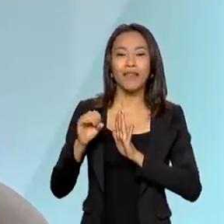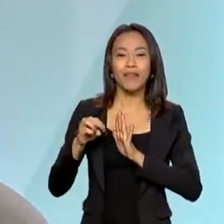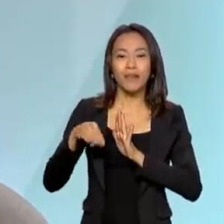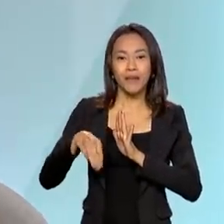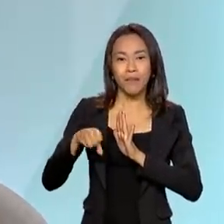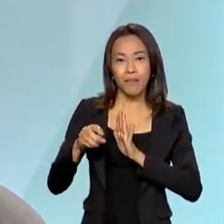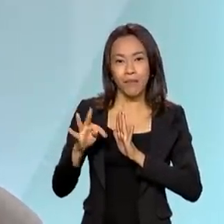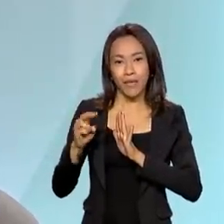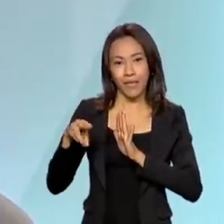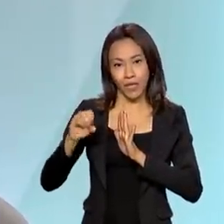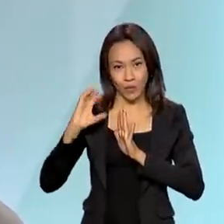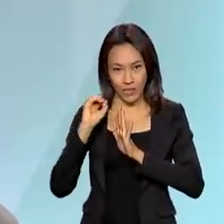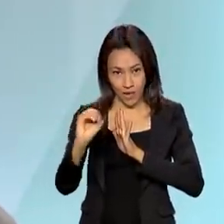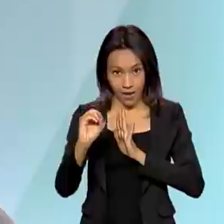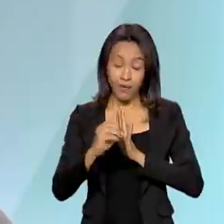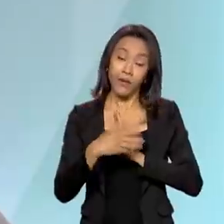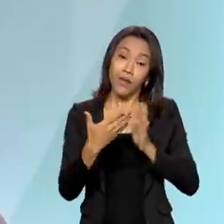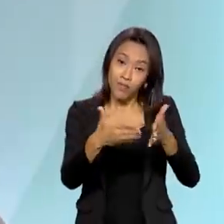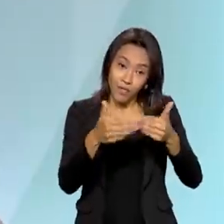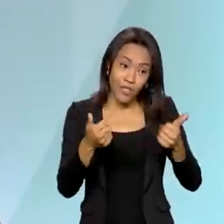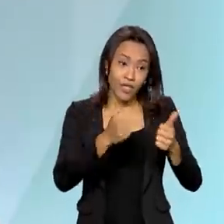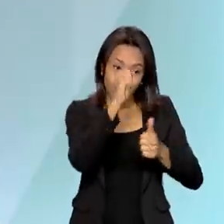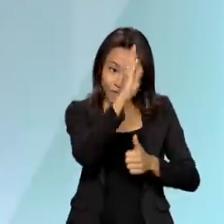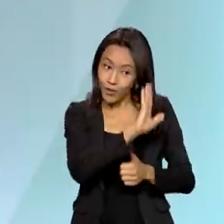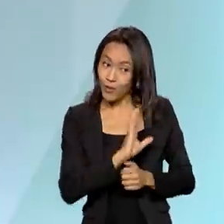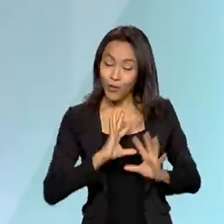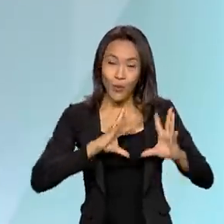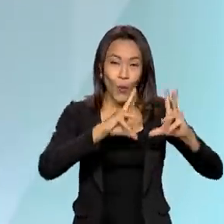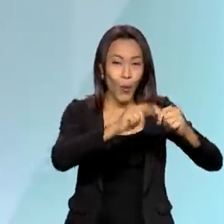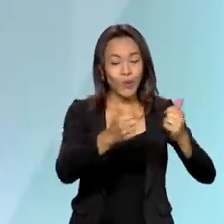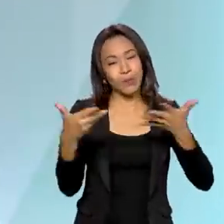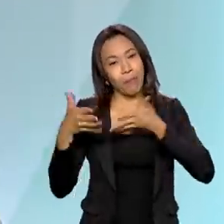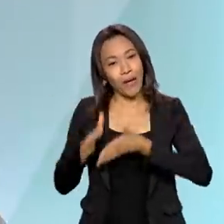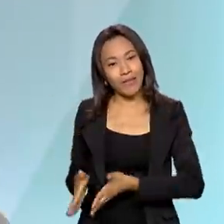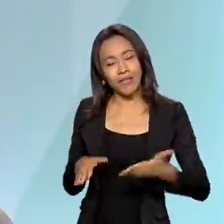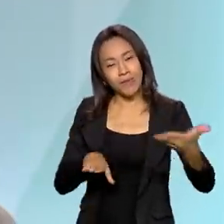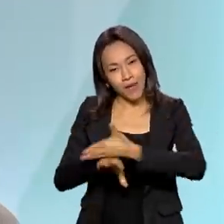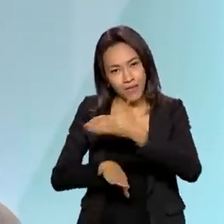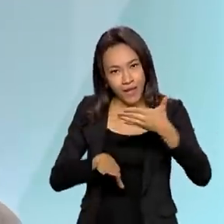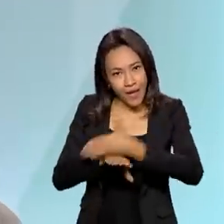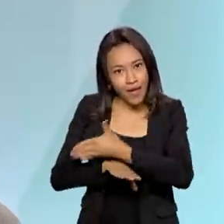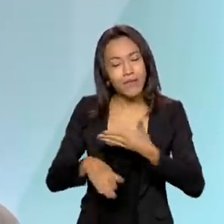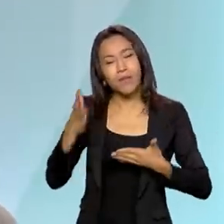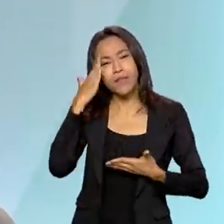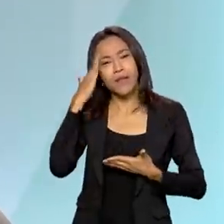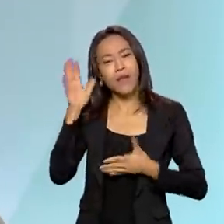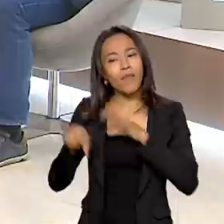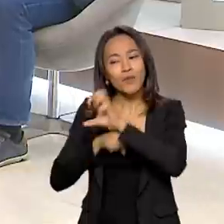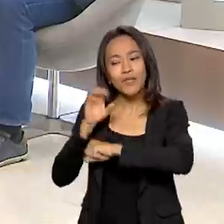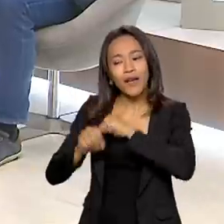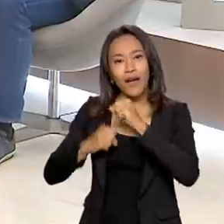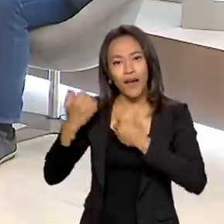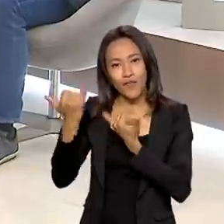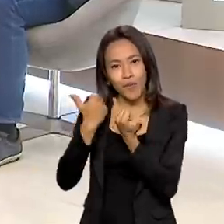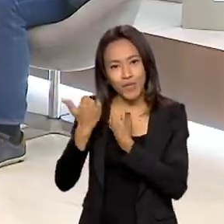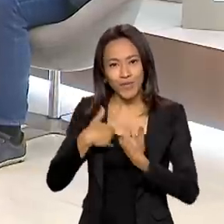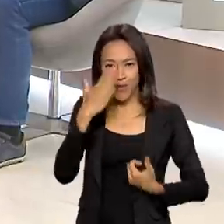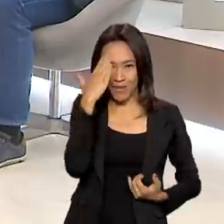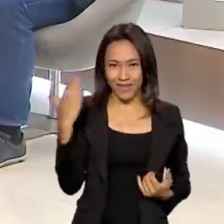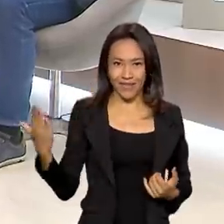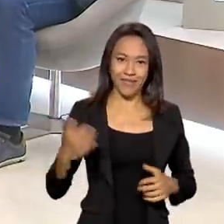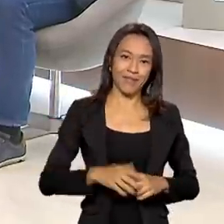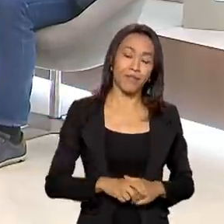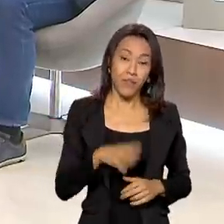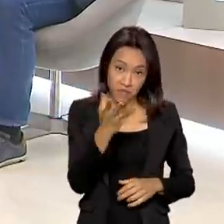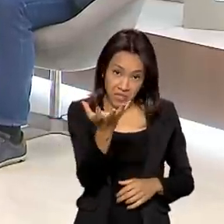precisa, sim, que todos participem dessa nova economia verde. Acesse nossas redes e você terá mais informações. Muito obrigada, ministro.